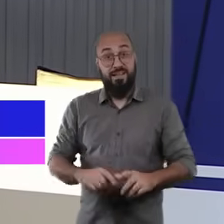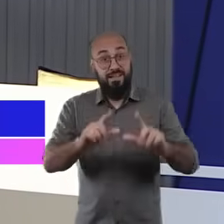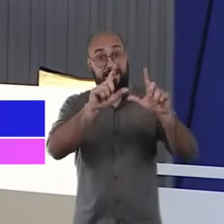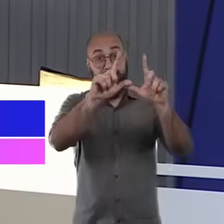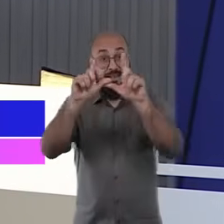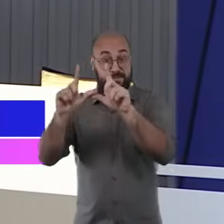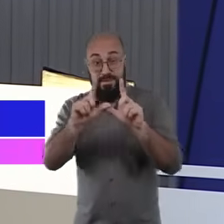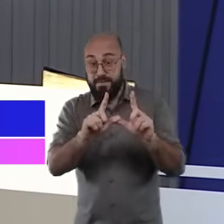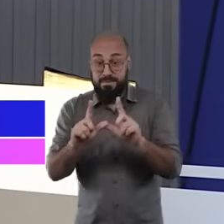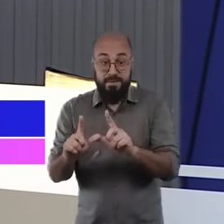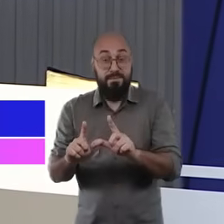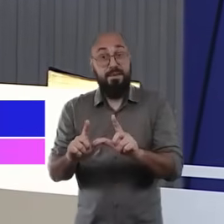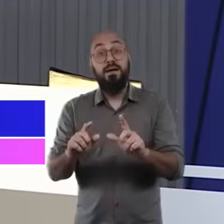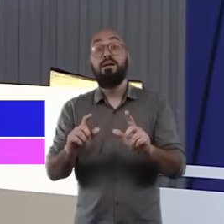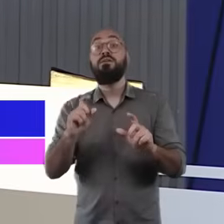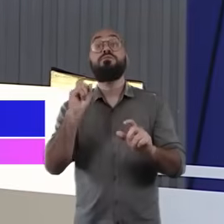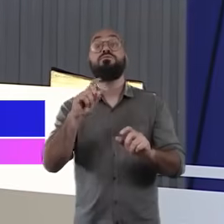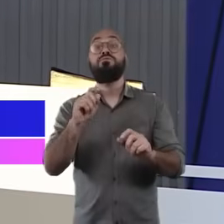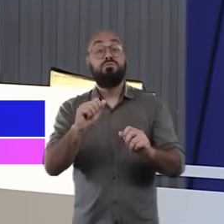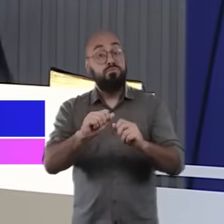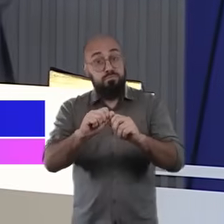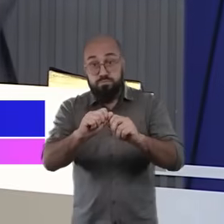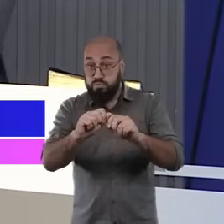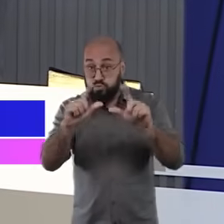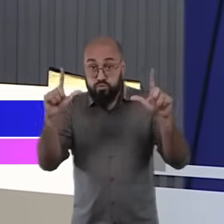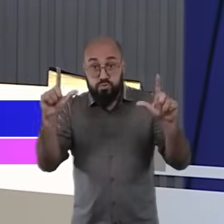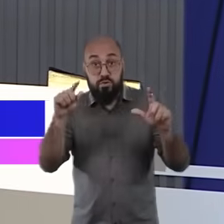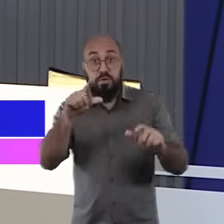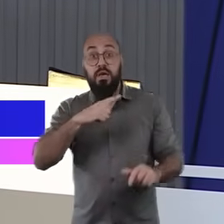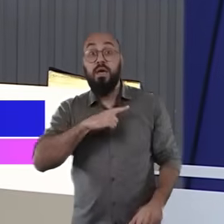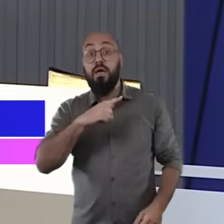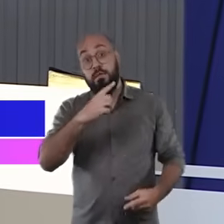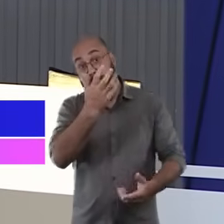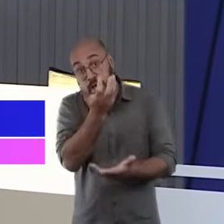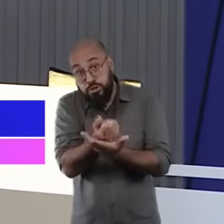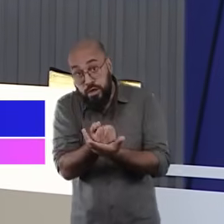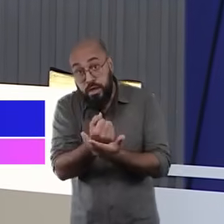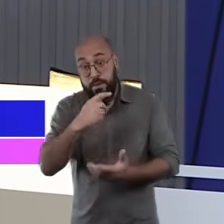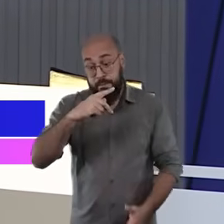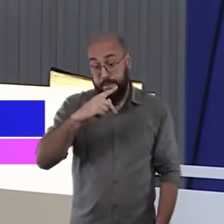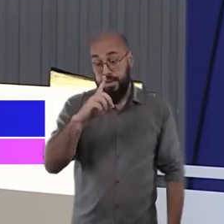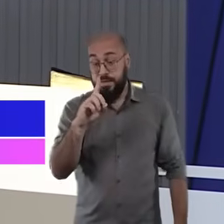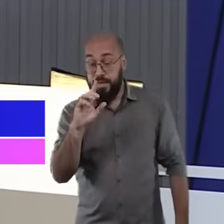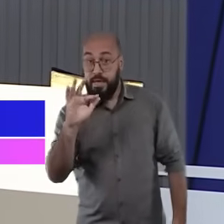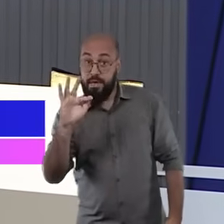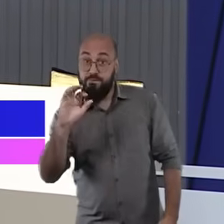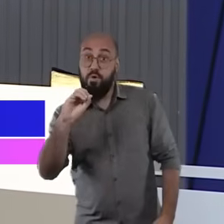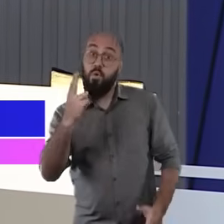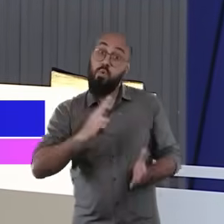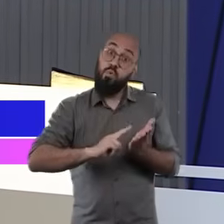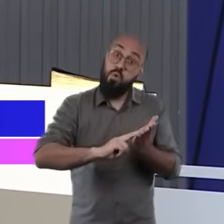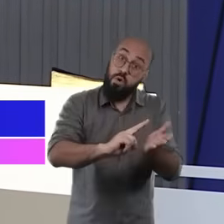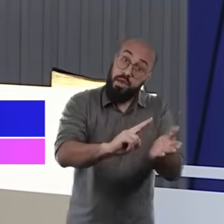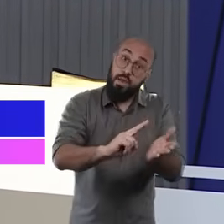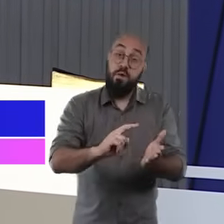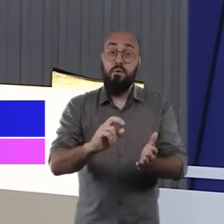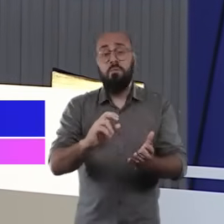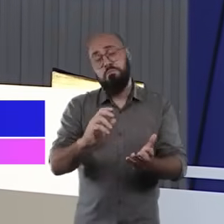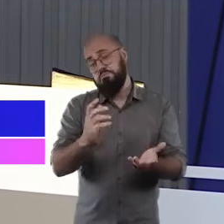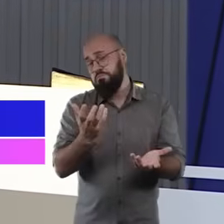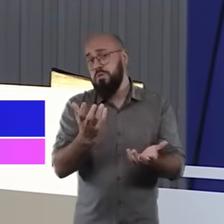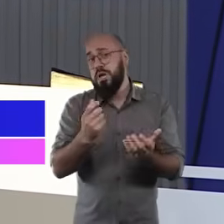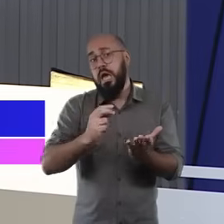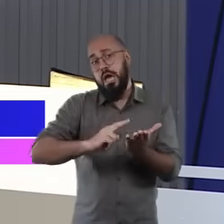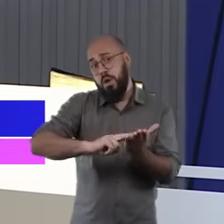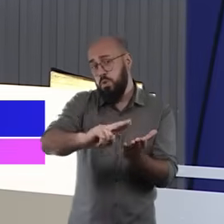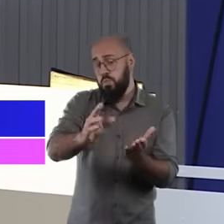o estudo Eu Creio, escolhe ele e tem duas opções, baixar em PDF ou pelo correio, digamos que você queira receber o